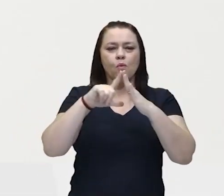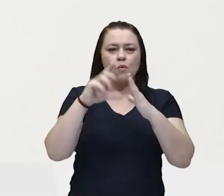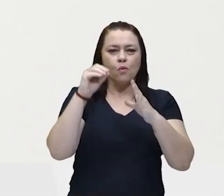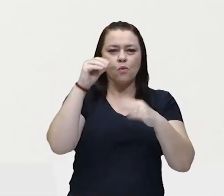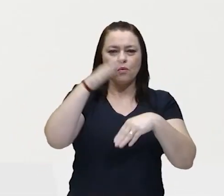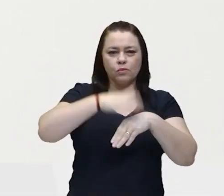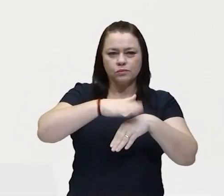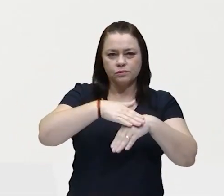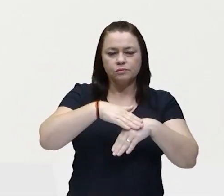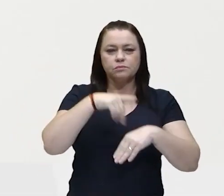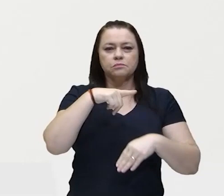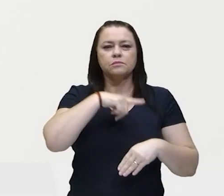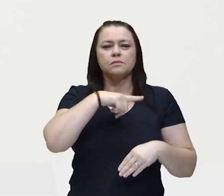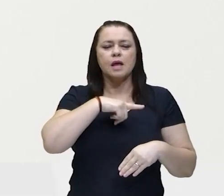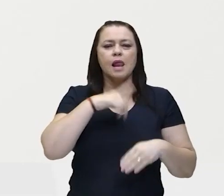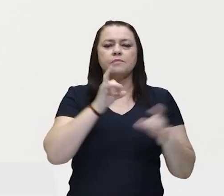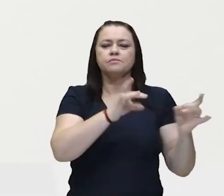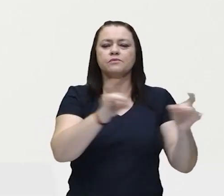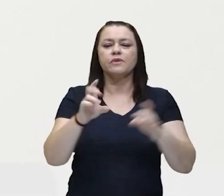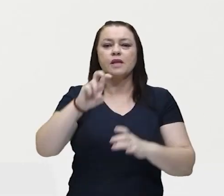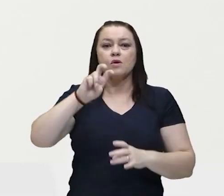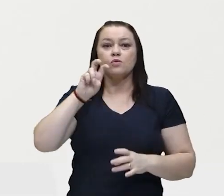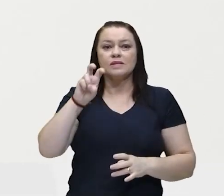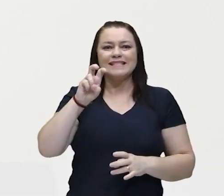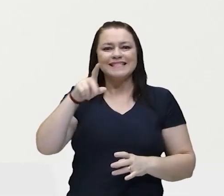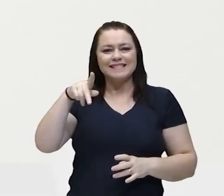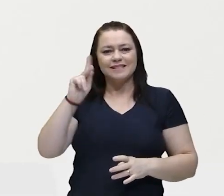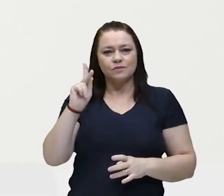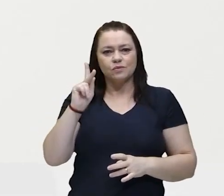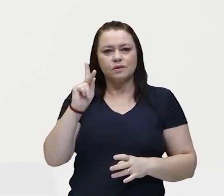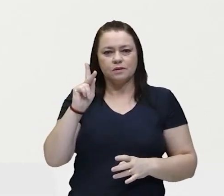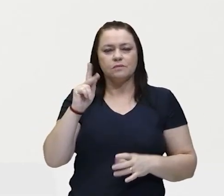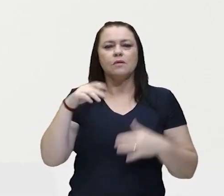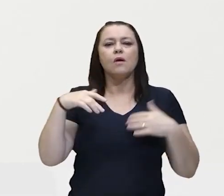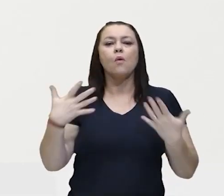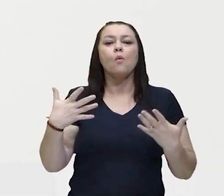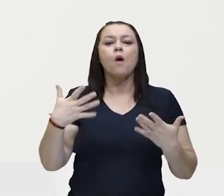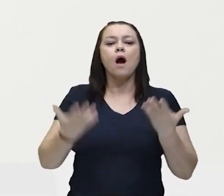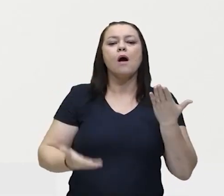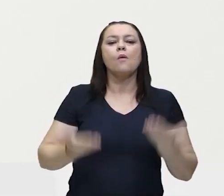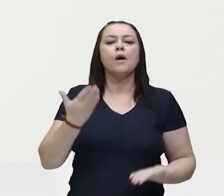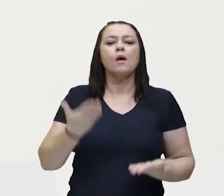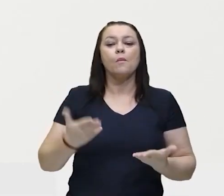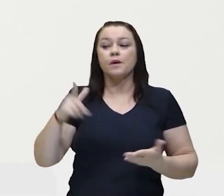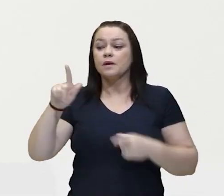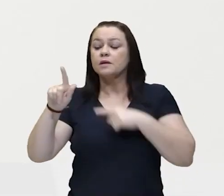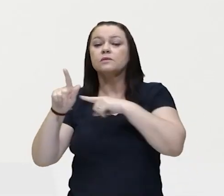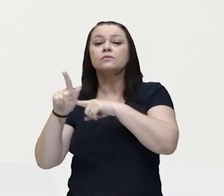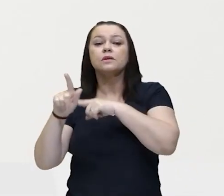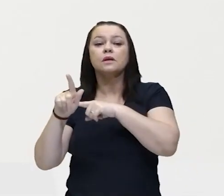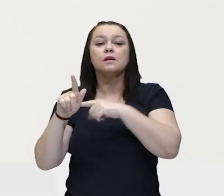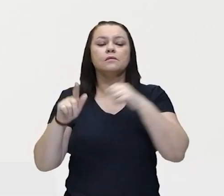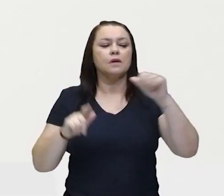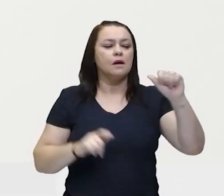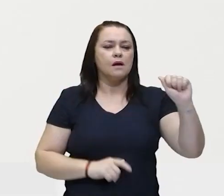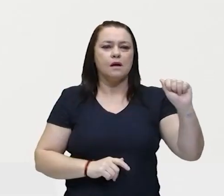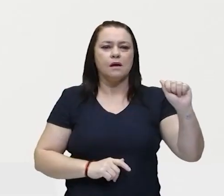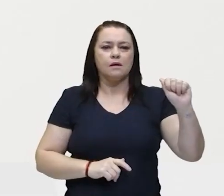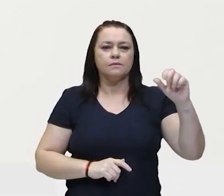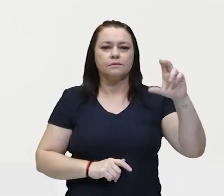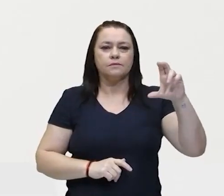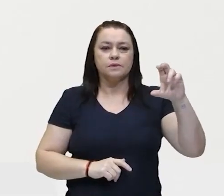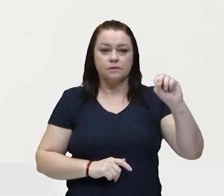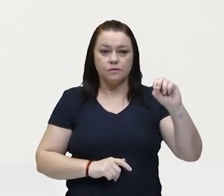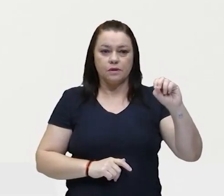5 quilos de ouro. Qual é o peso desse ouro em gramas? Letra A, 50 gramas. Letra